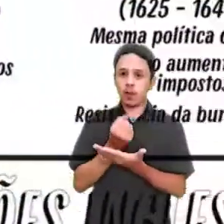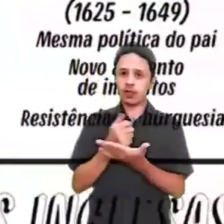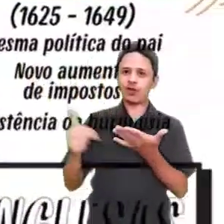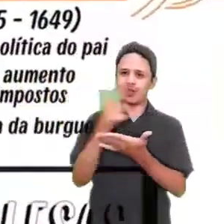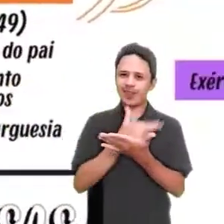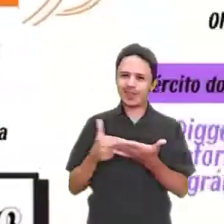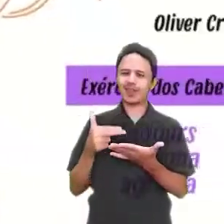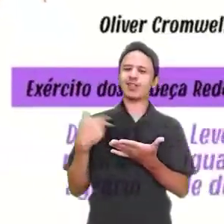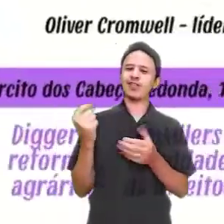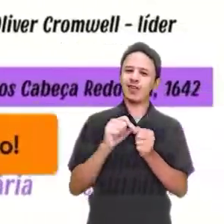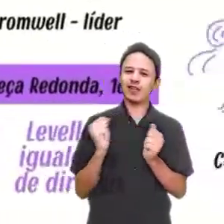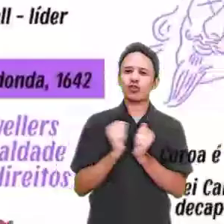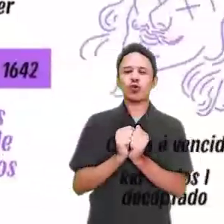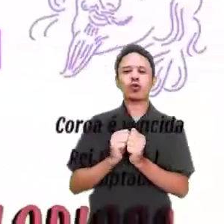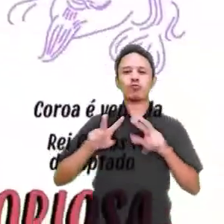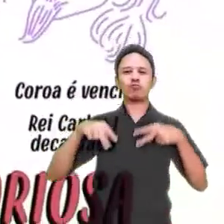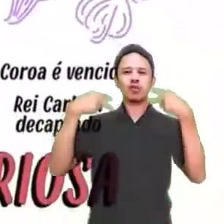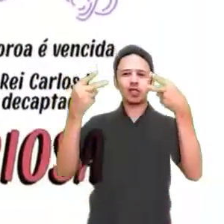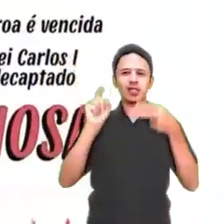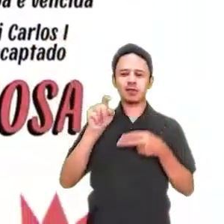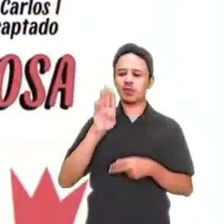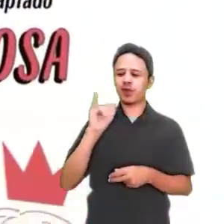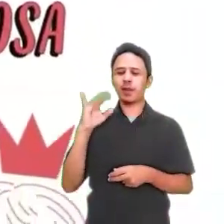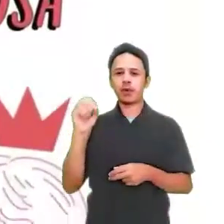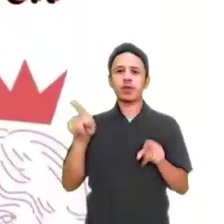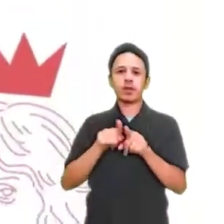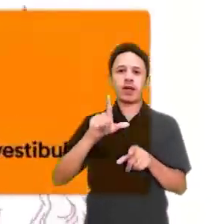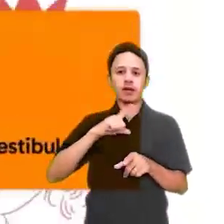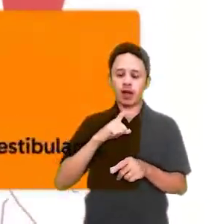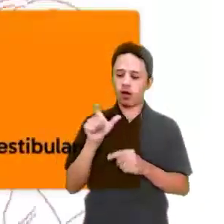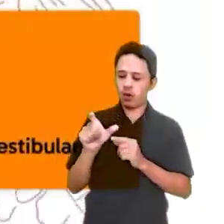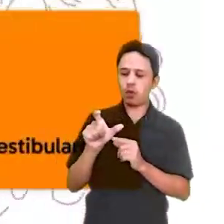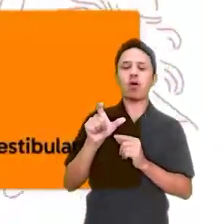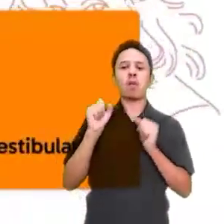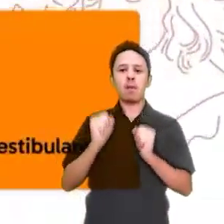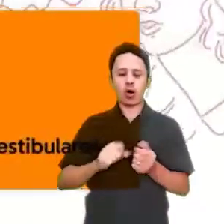mapa lindão que a gente construiu juntos clicando no link que fica aqui na bio. E além disso, temos um cupomzinho para